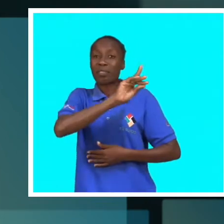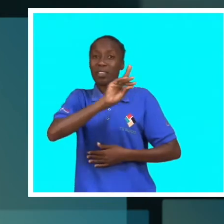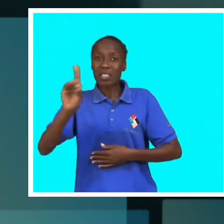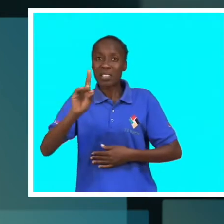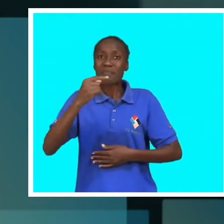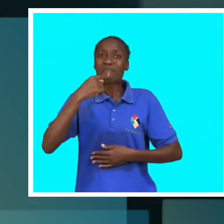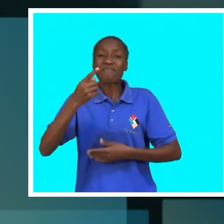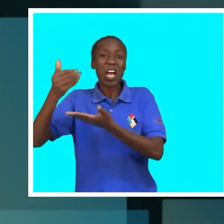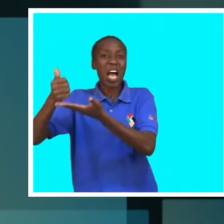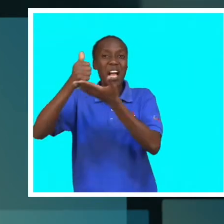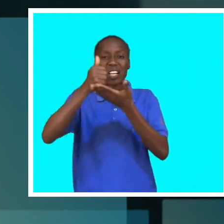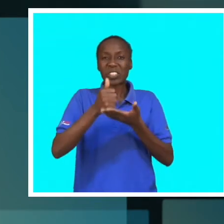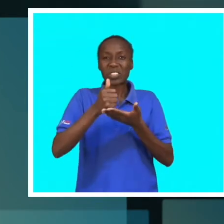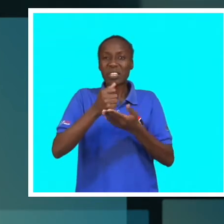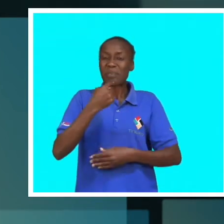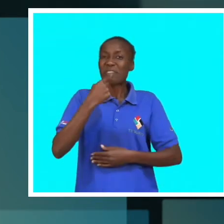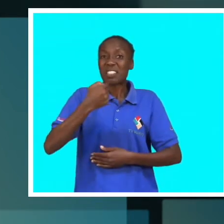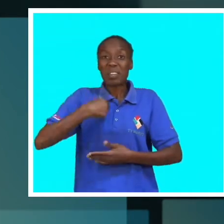Vamos não há dificuldade com a ajuda.